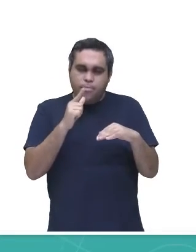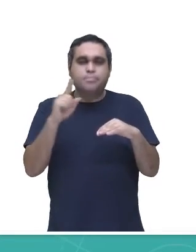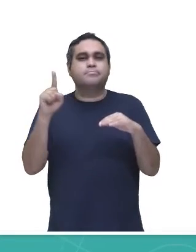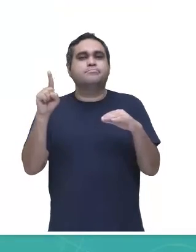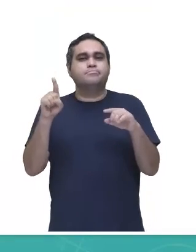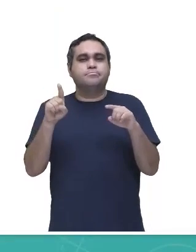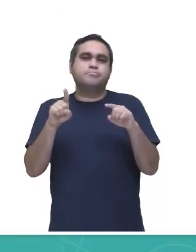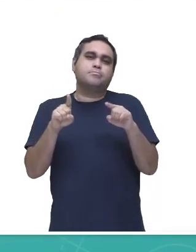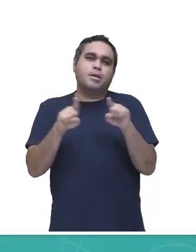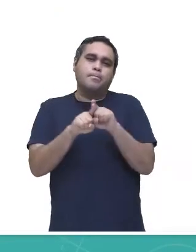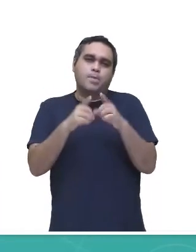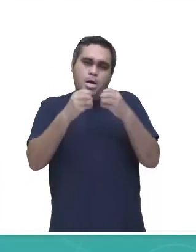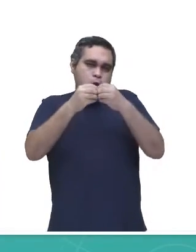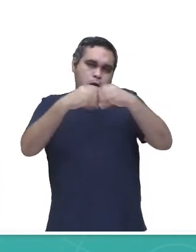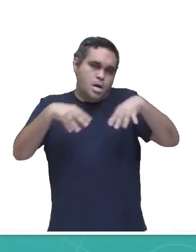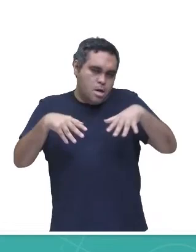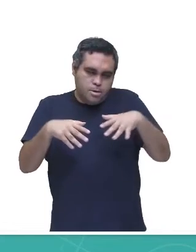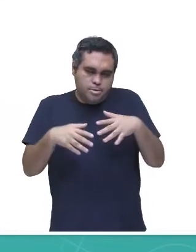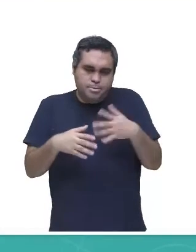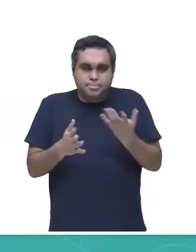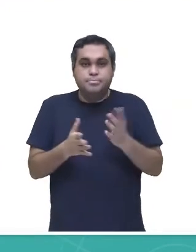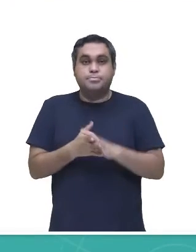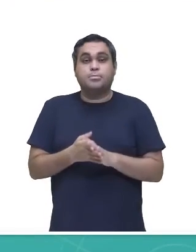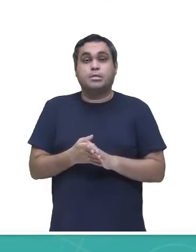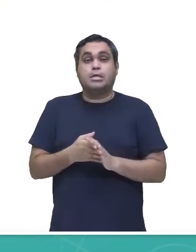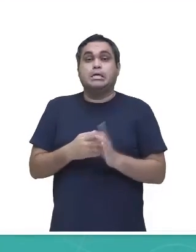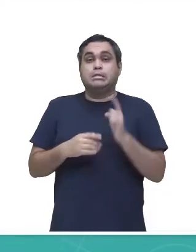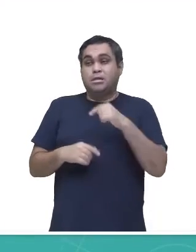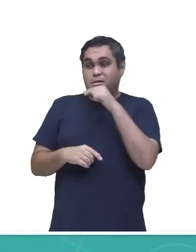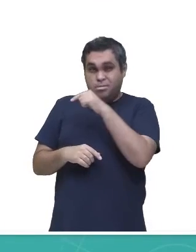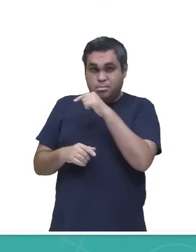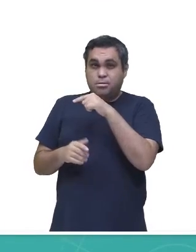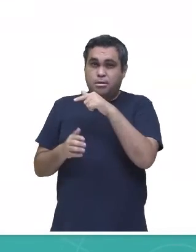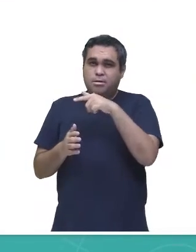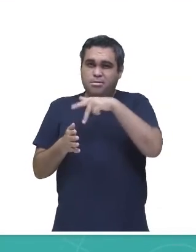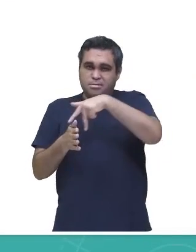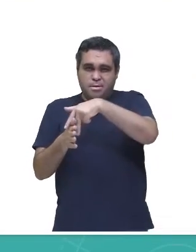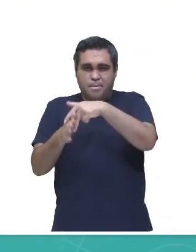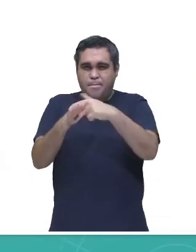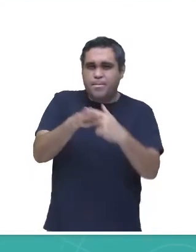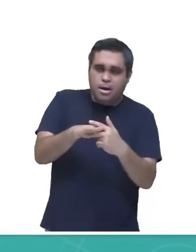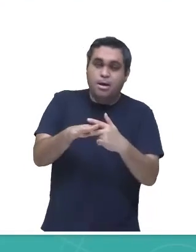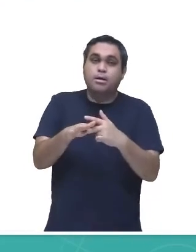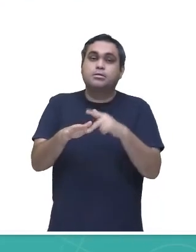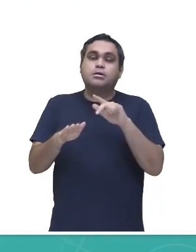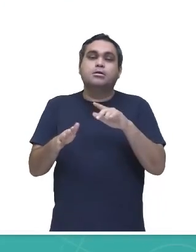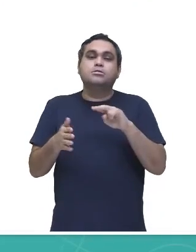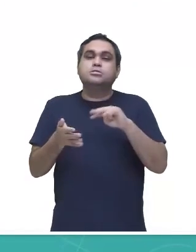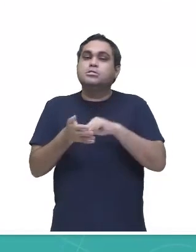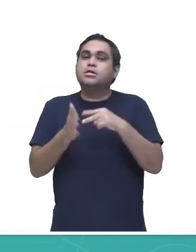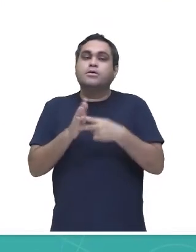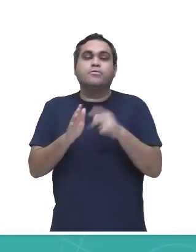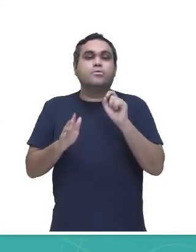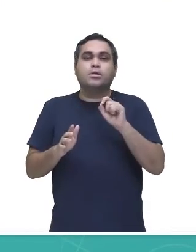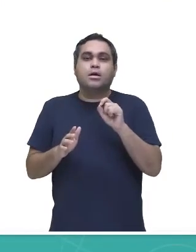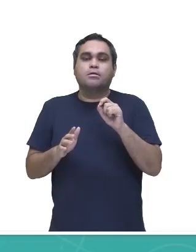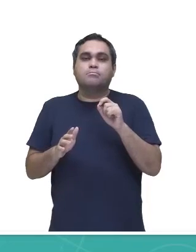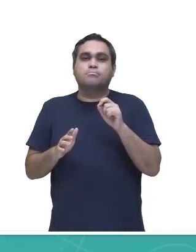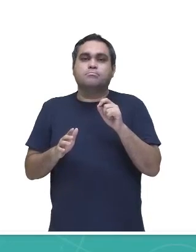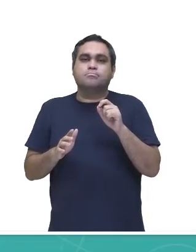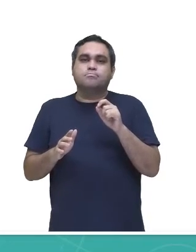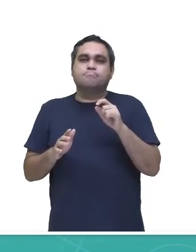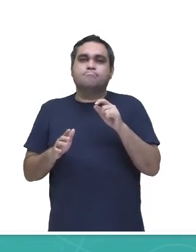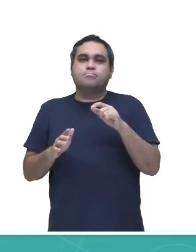glândulas, por exemplo. No caso desse acidente aí, não atingiu os vasos sanguíneos, né? Por isso a gente não